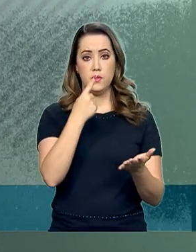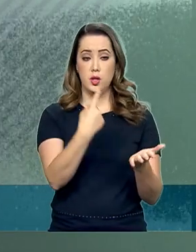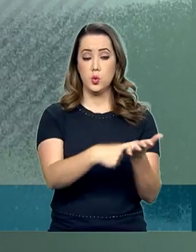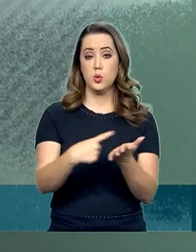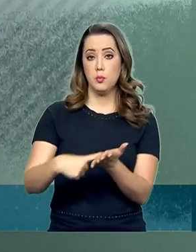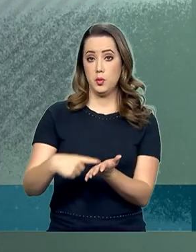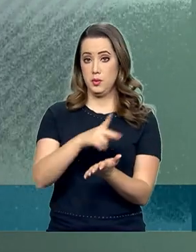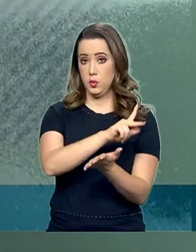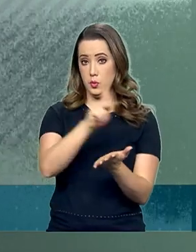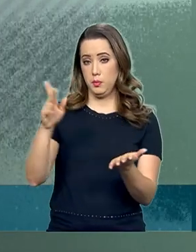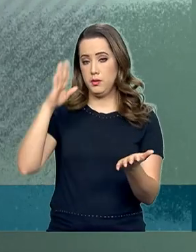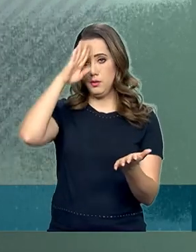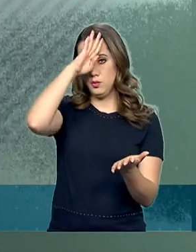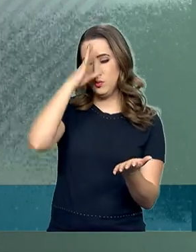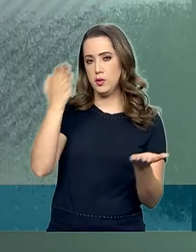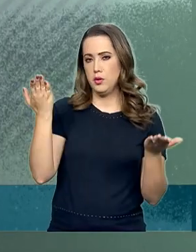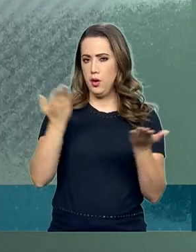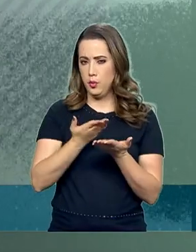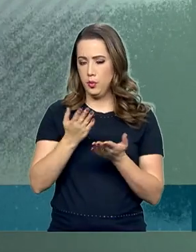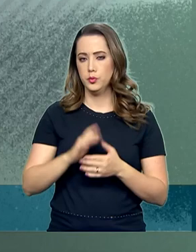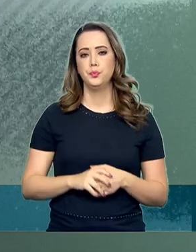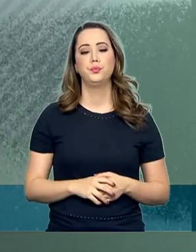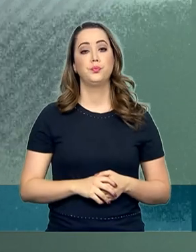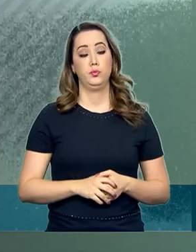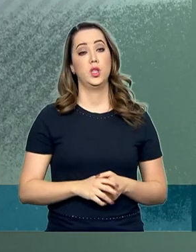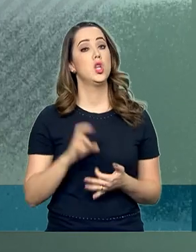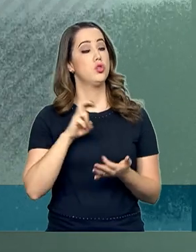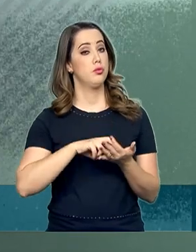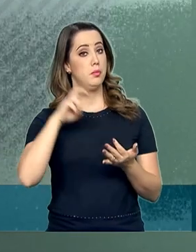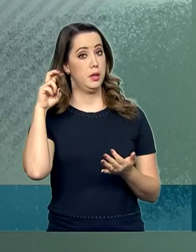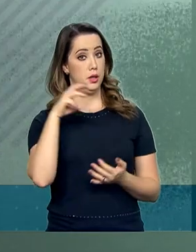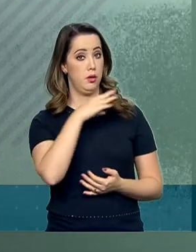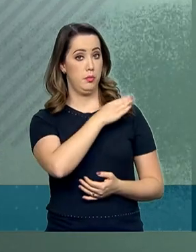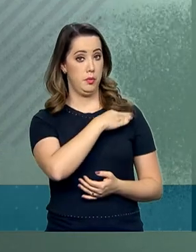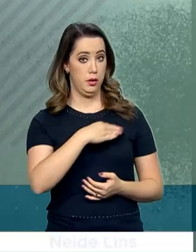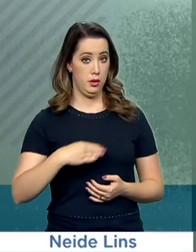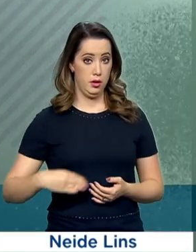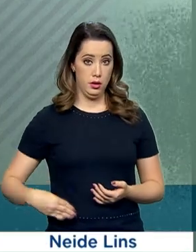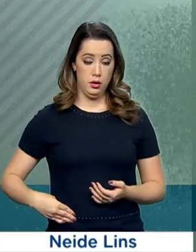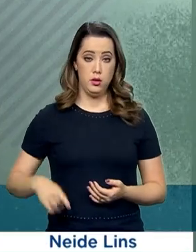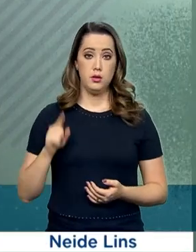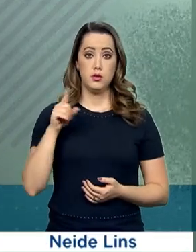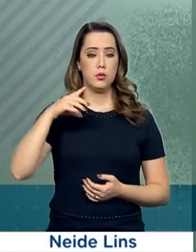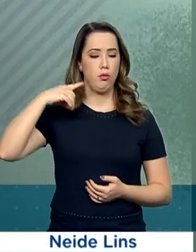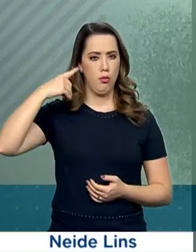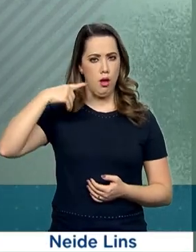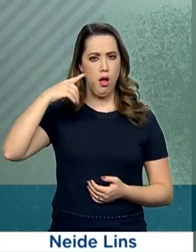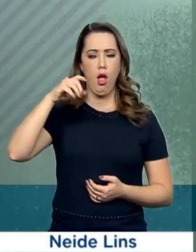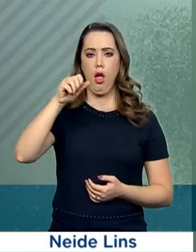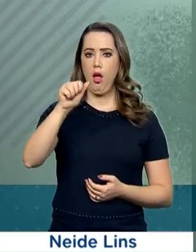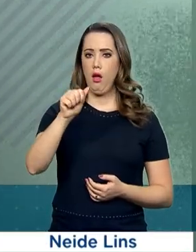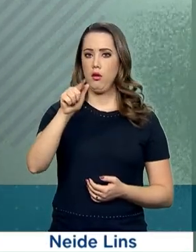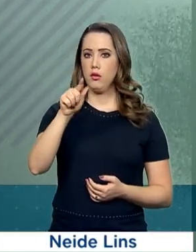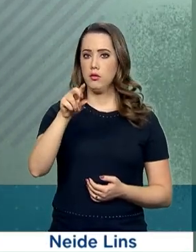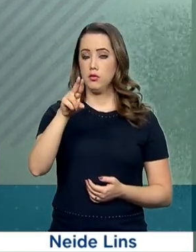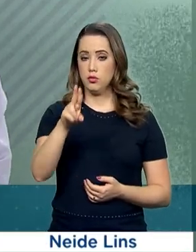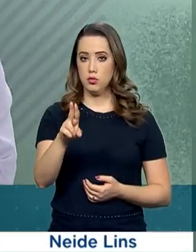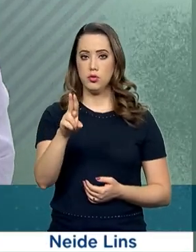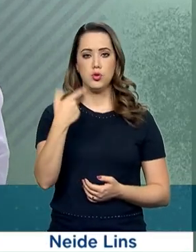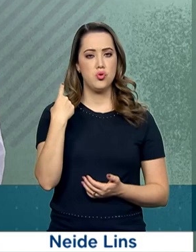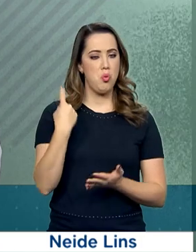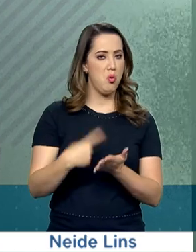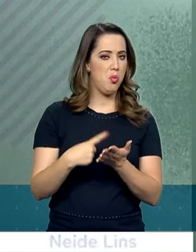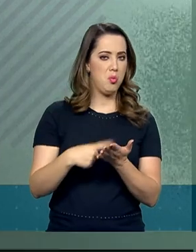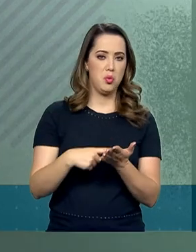presidente pela manhã o ministro andré luís de almeida que o advogado-geral da união despachos internos normais